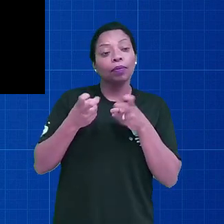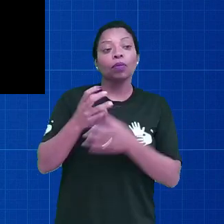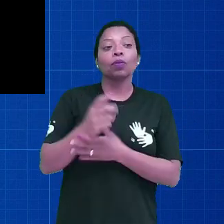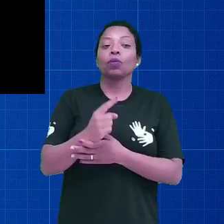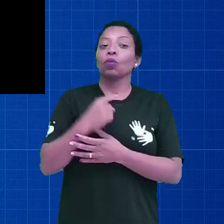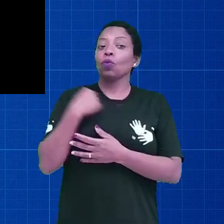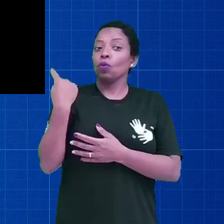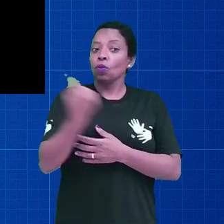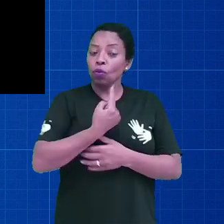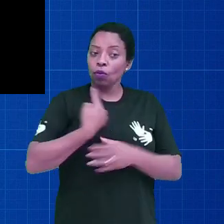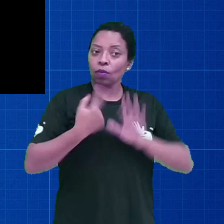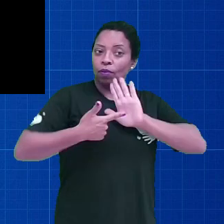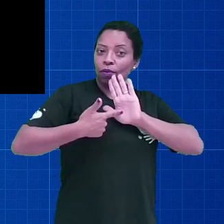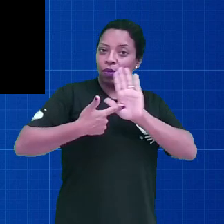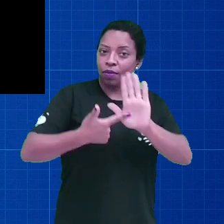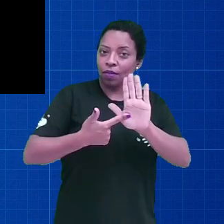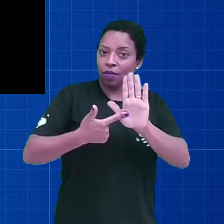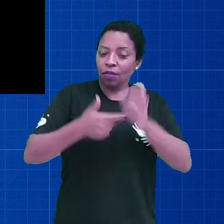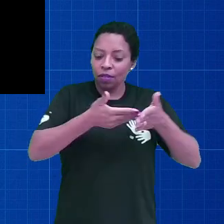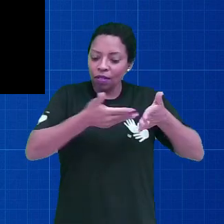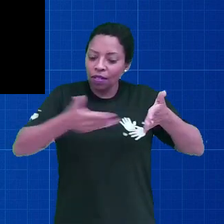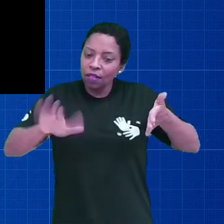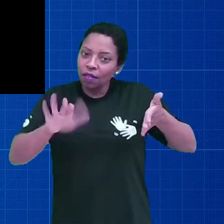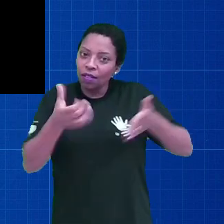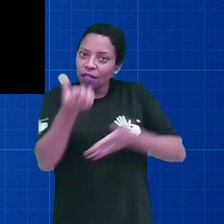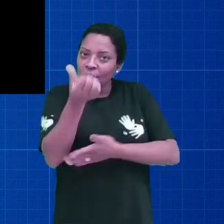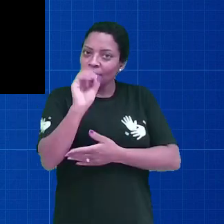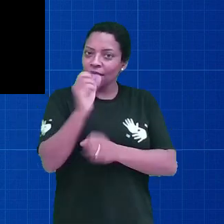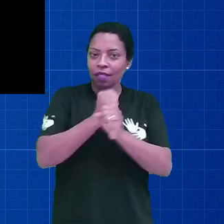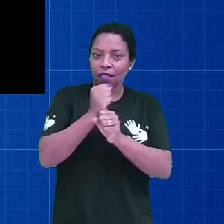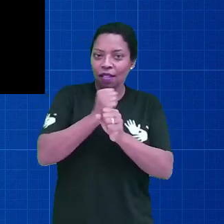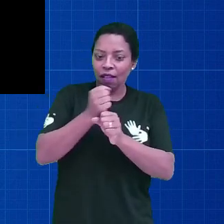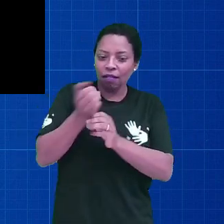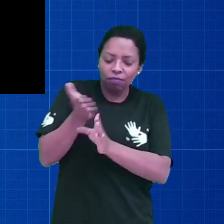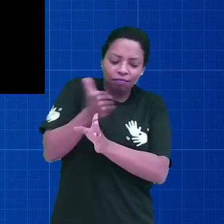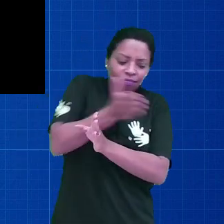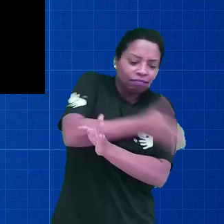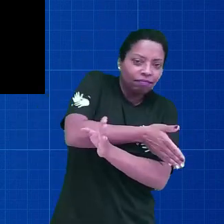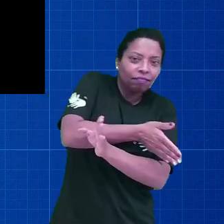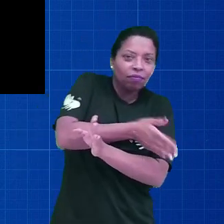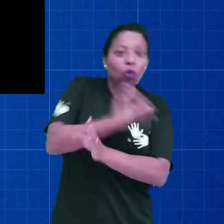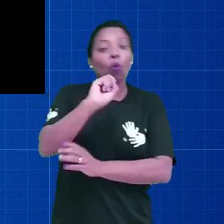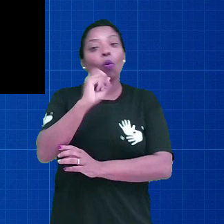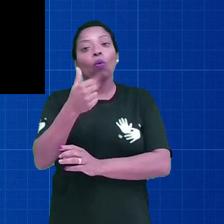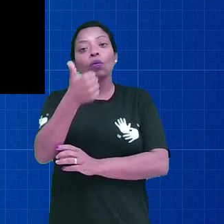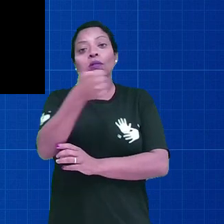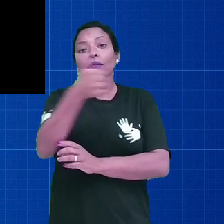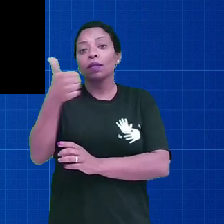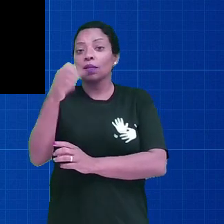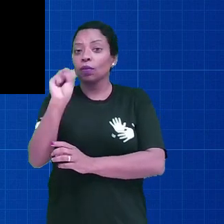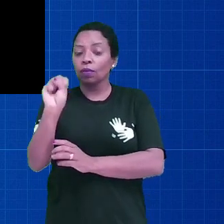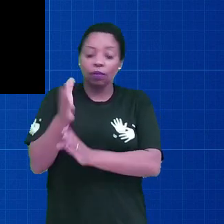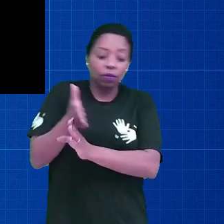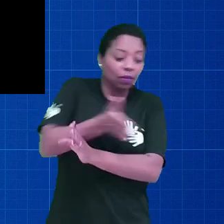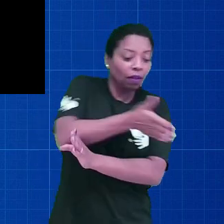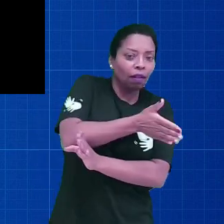estamos nos referindo sempre nos últimos 60 anos, nos últimos 118 anos. Quer dizer que antes